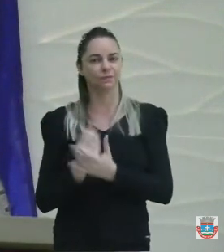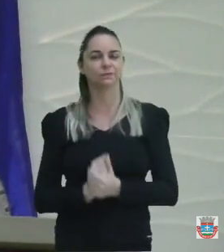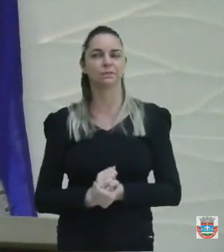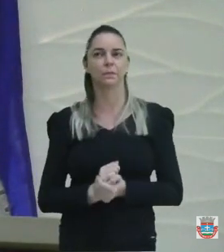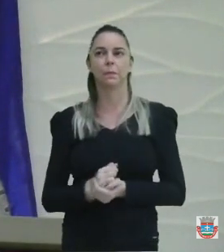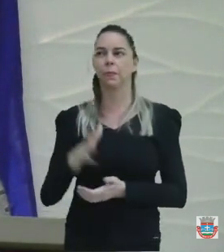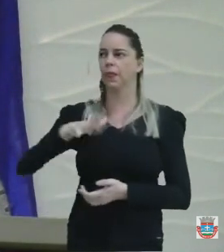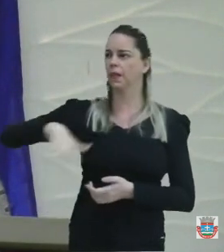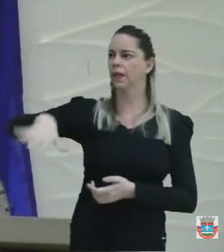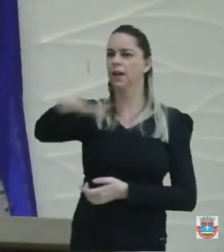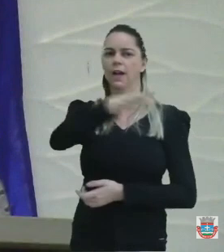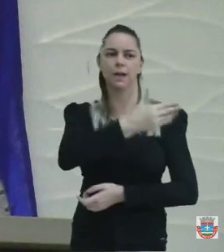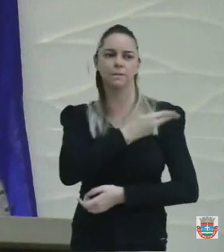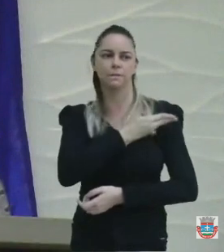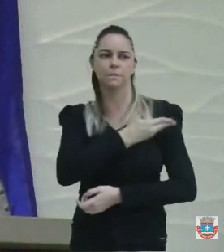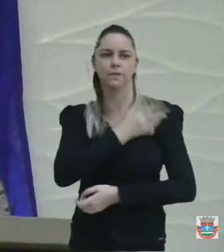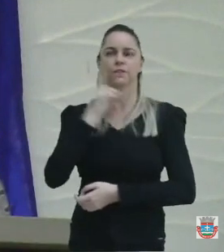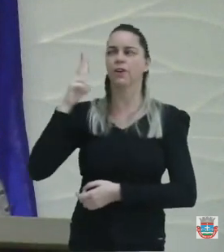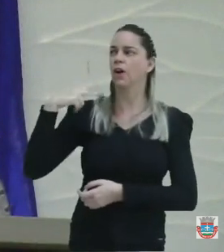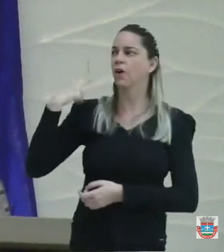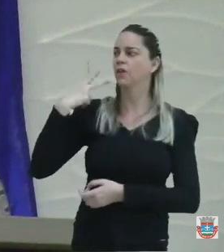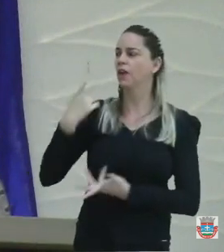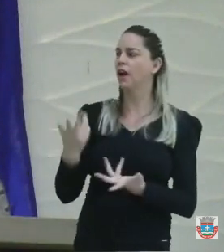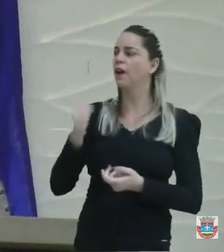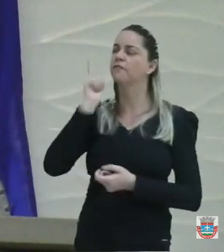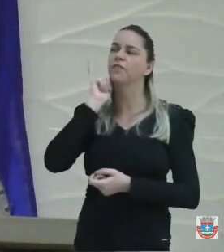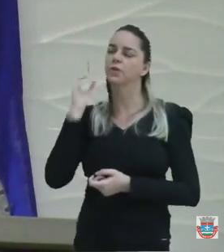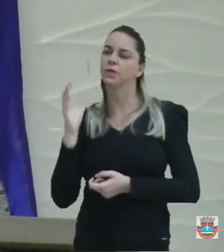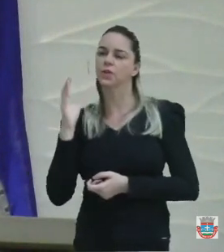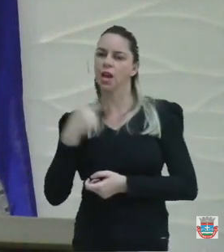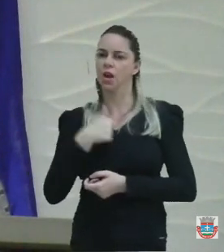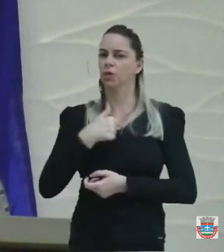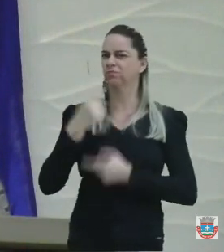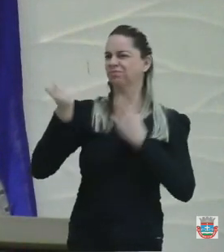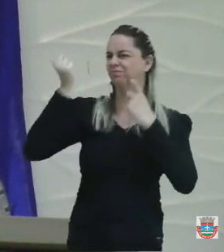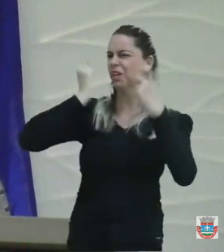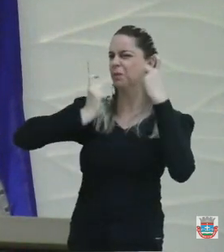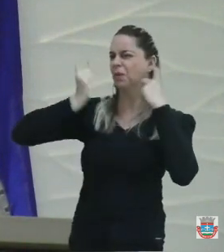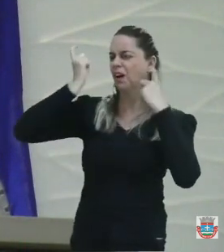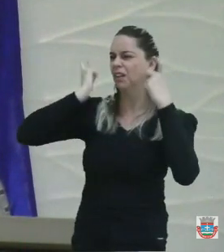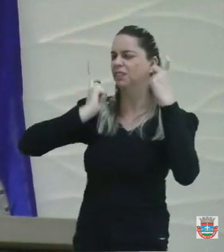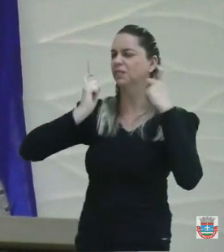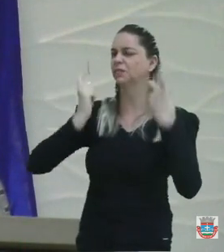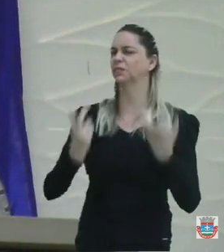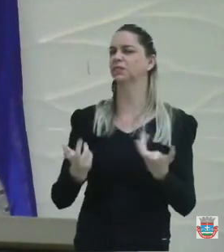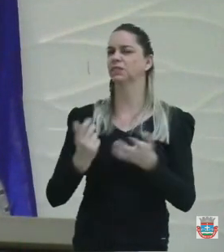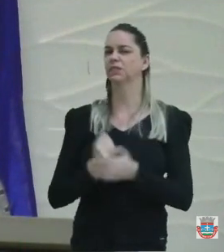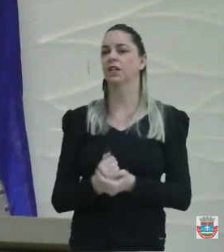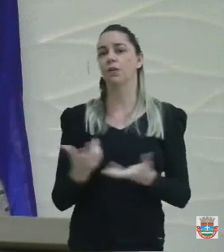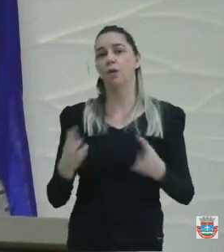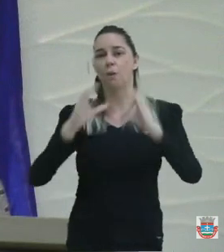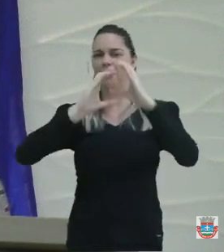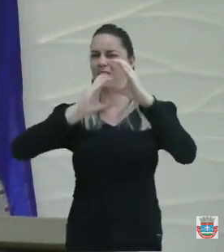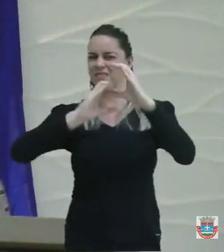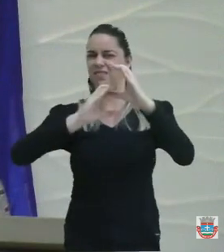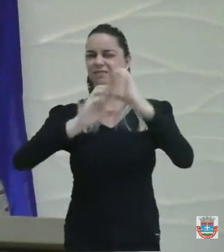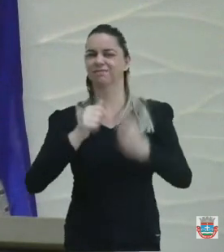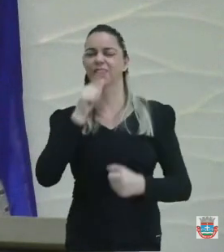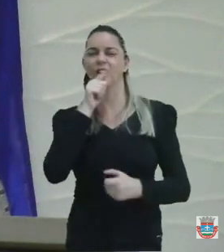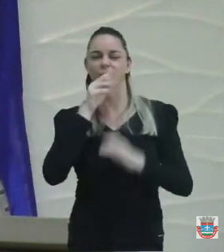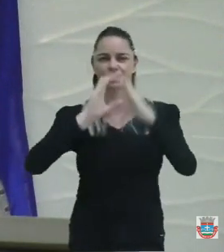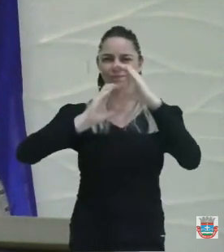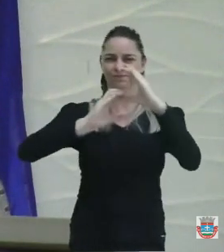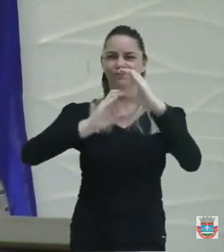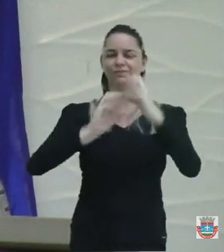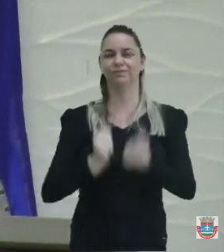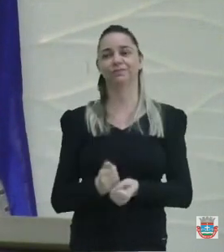Colegas vereadores, Avanildo, eu estou preocupado com a Compesa, não com a